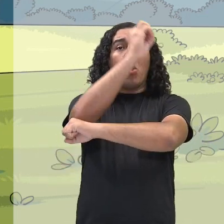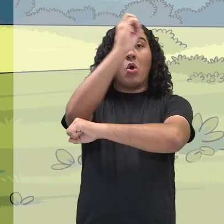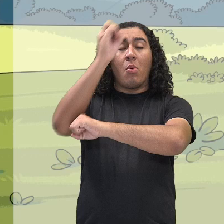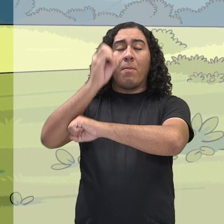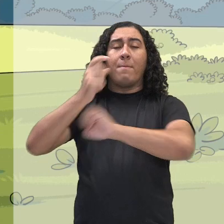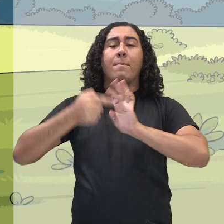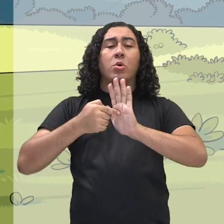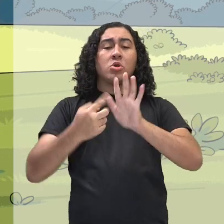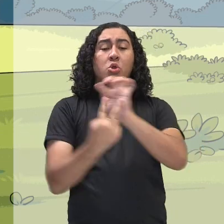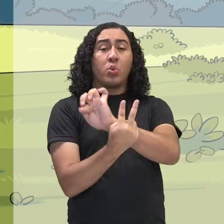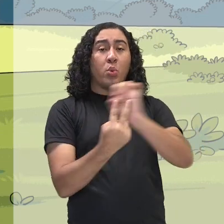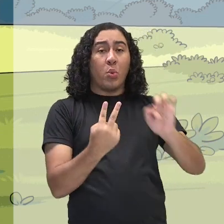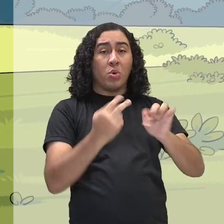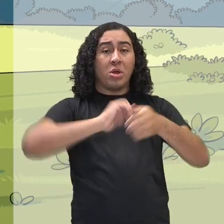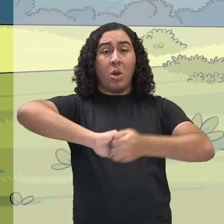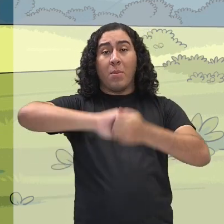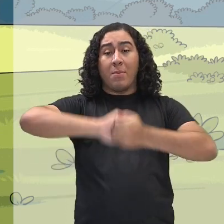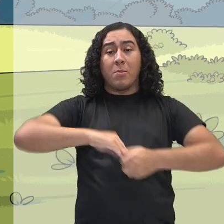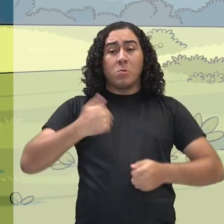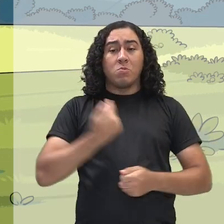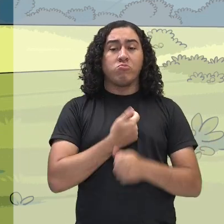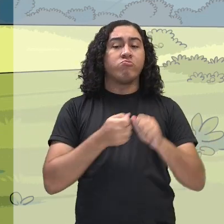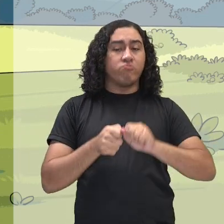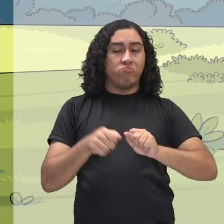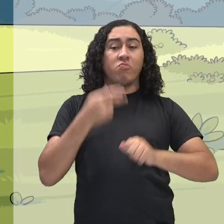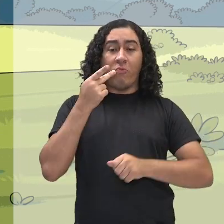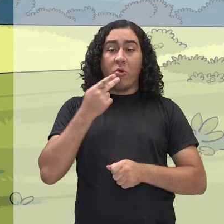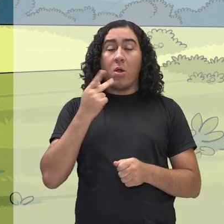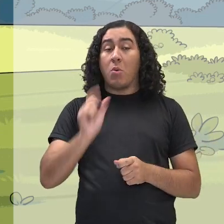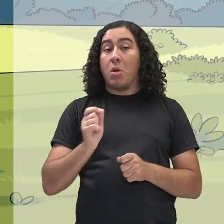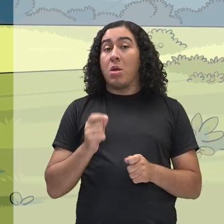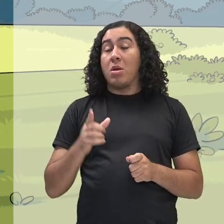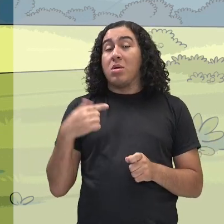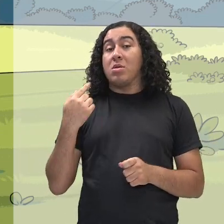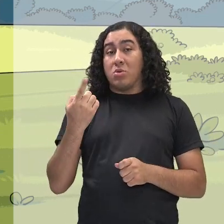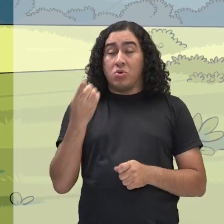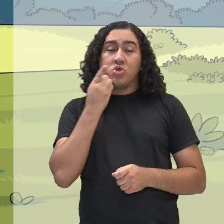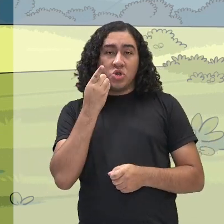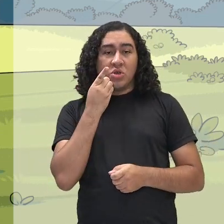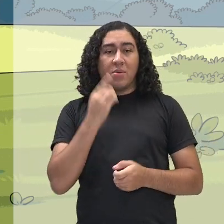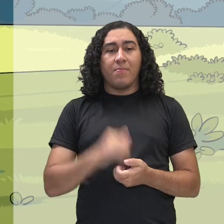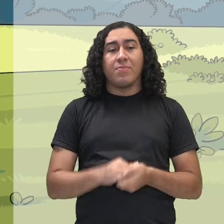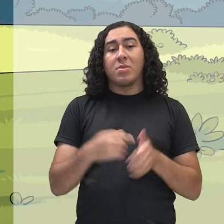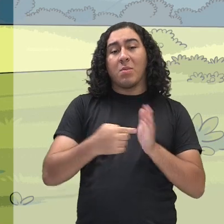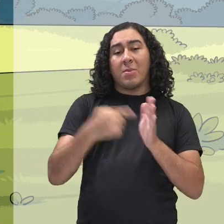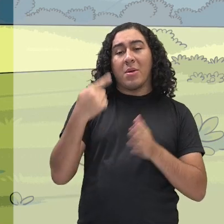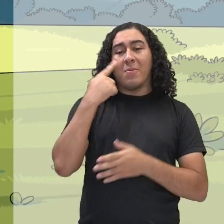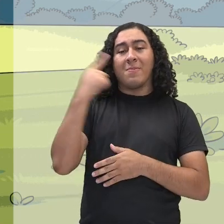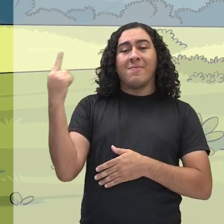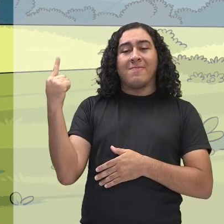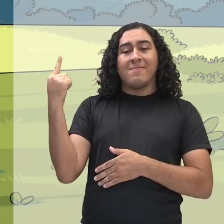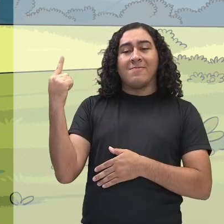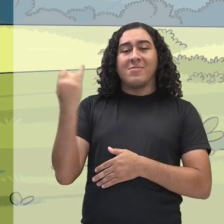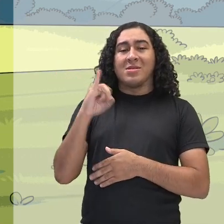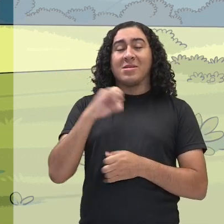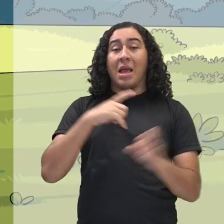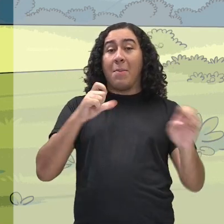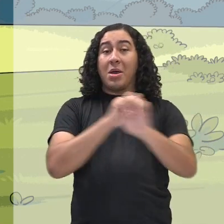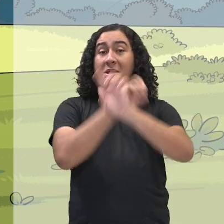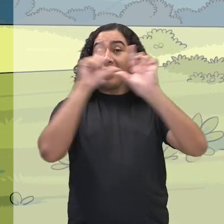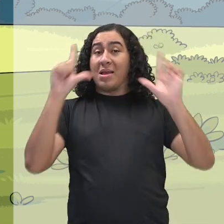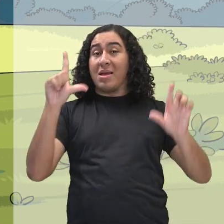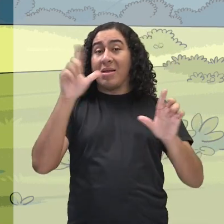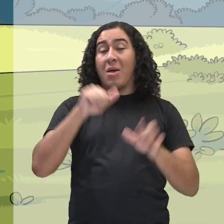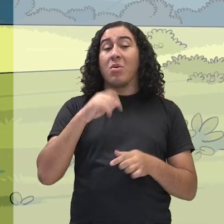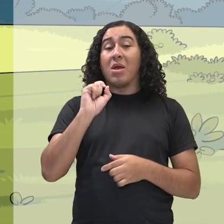dois greetings que a gente faz, que a gente fala durante as partes do dia. O primeiro é esse aqui, quando está amanhecendo, é o